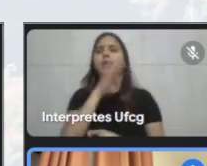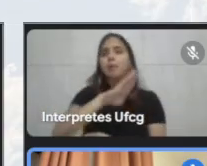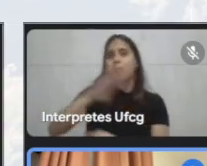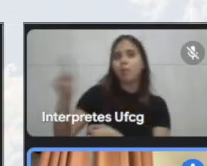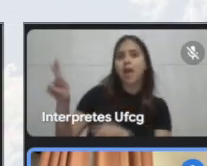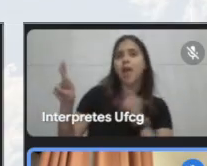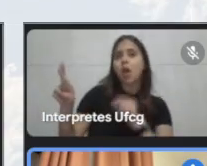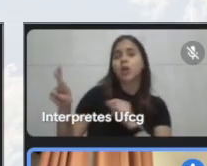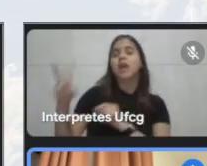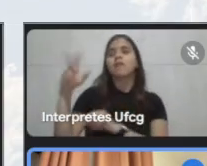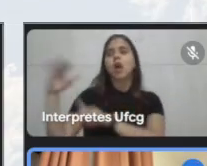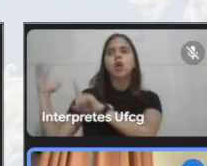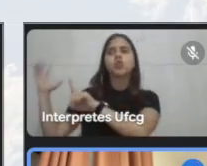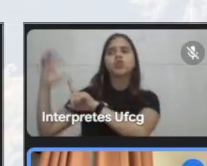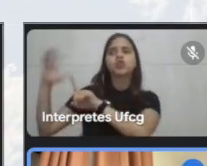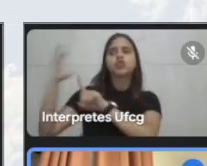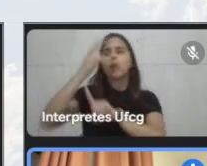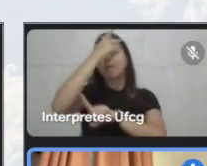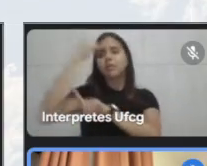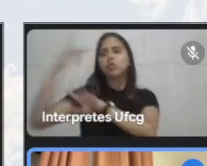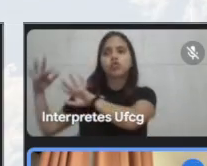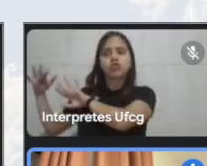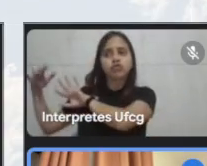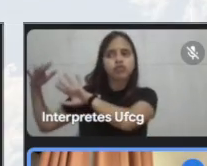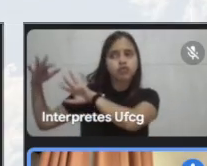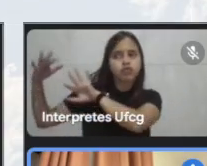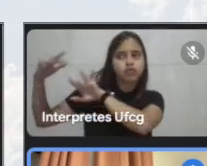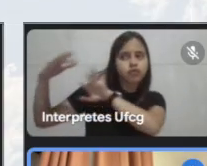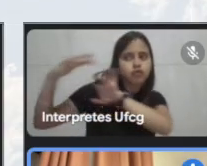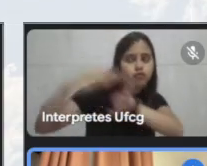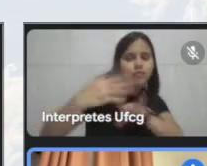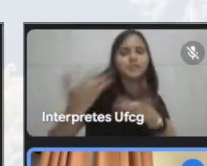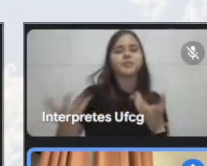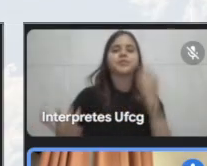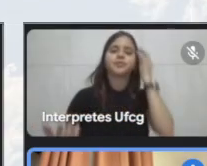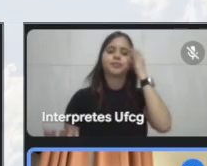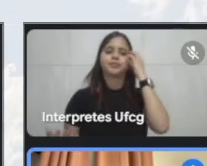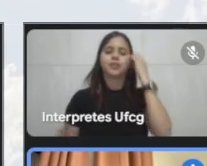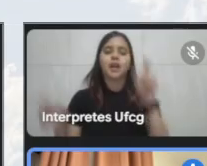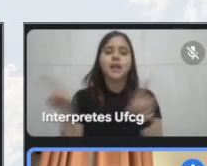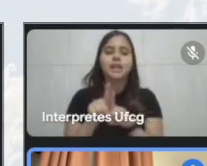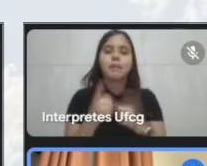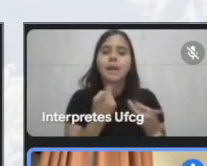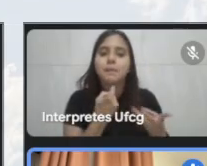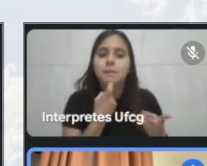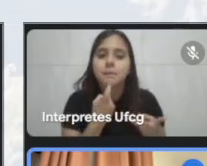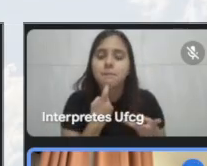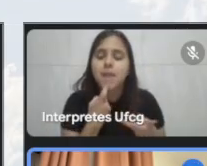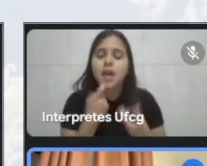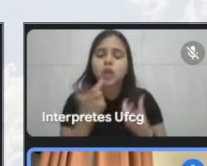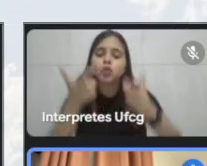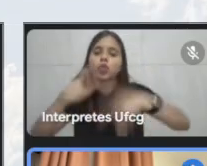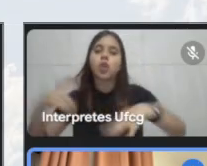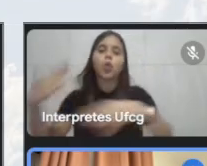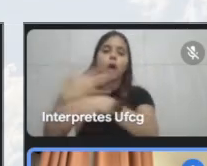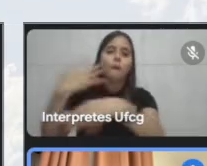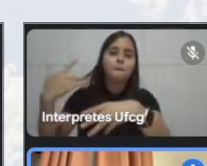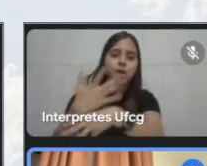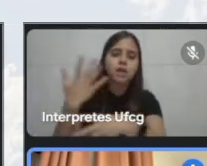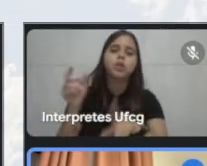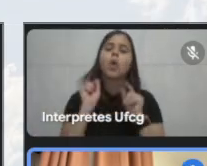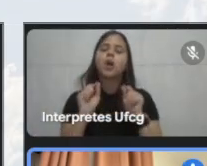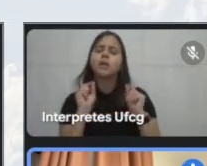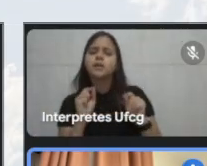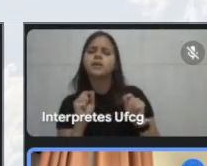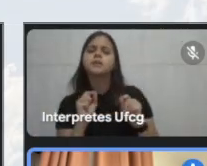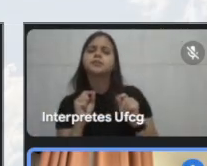ela acaba influenciando a maior ocupação. A proximidade a centros urbanos, também a gente acaba considerando, que é justamente